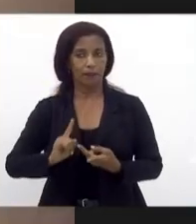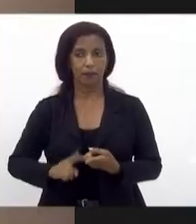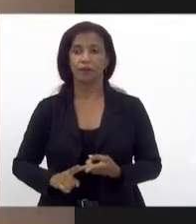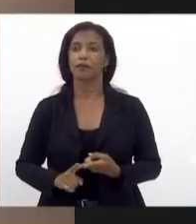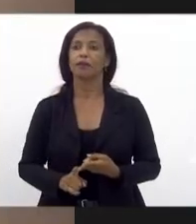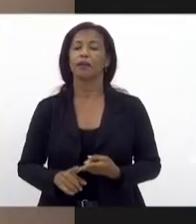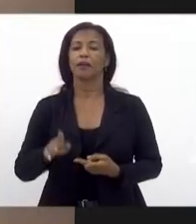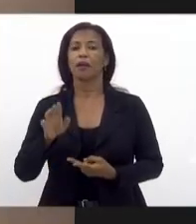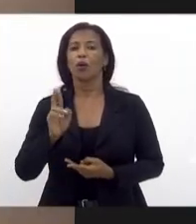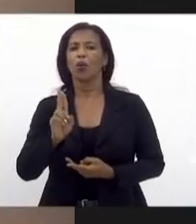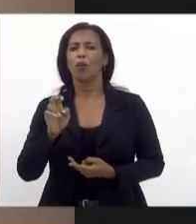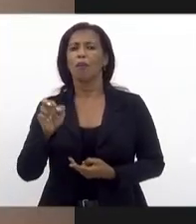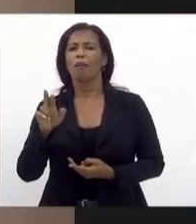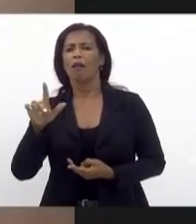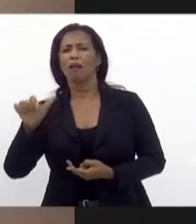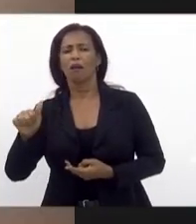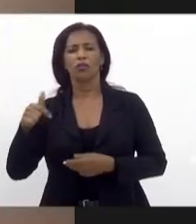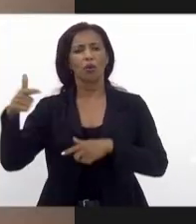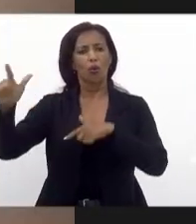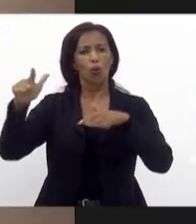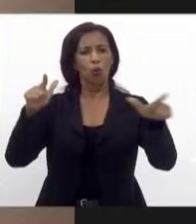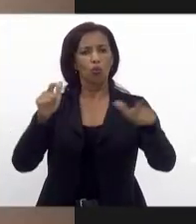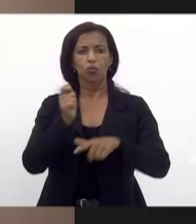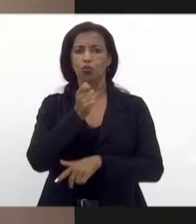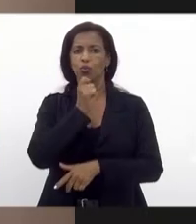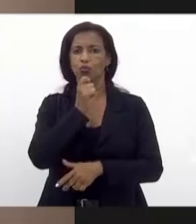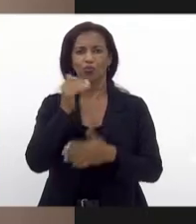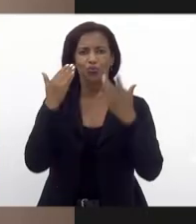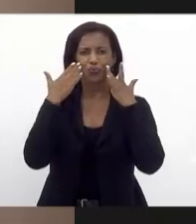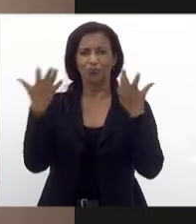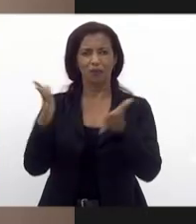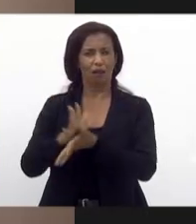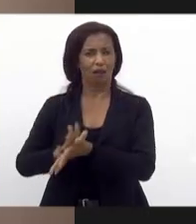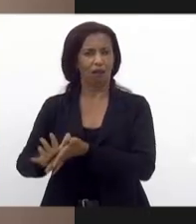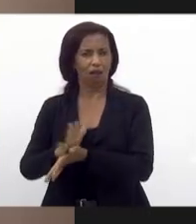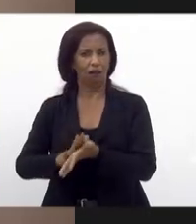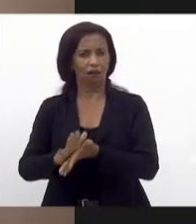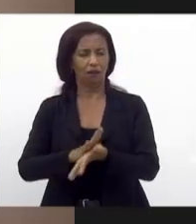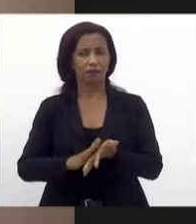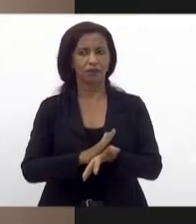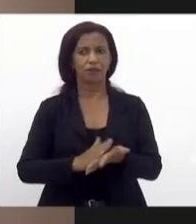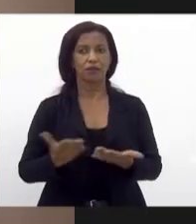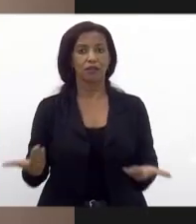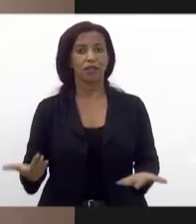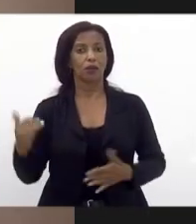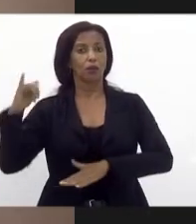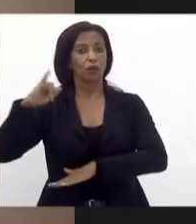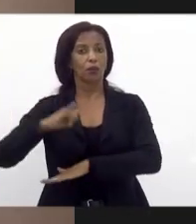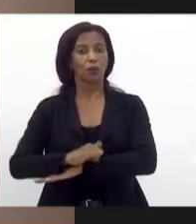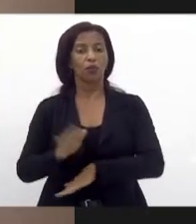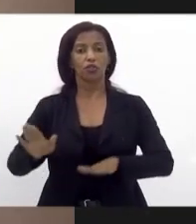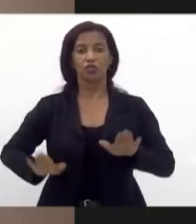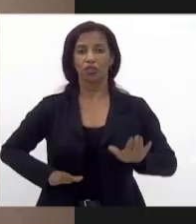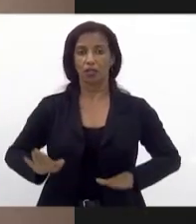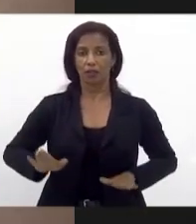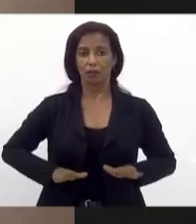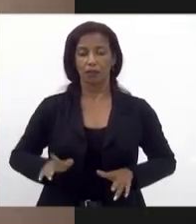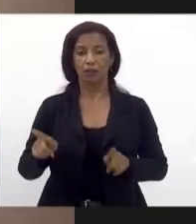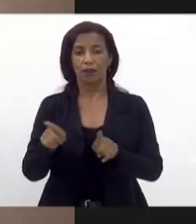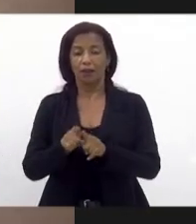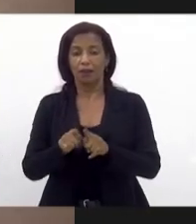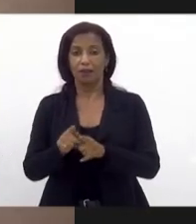né? Uberlândia, os aeroportos que não têm expressão alguma, né? E o aeroporto Jacarepaguá.